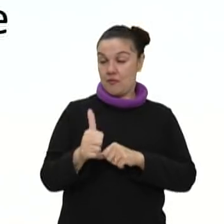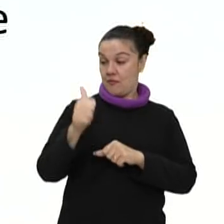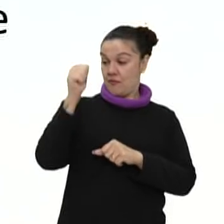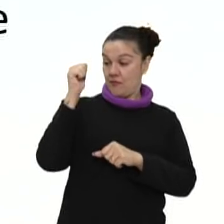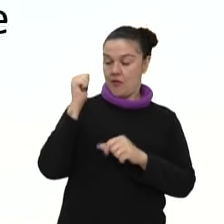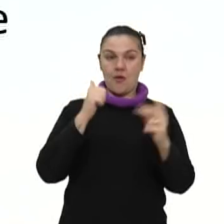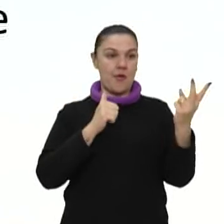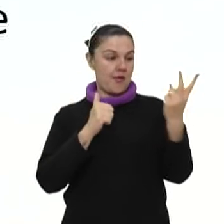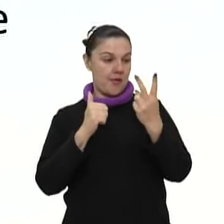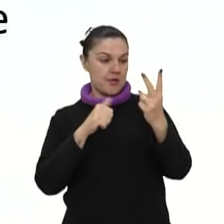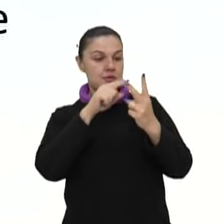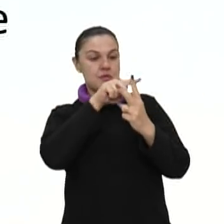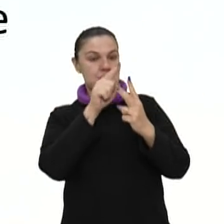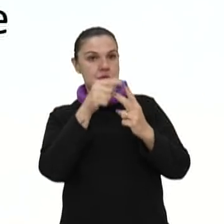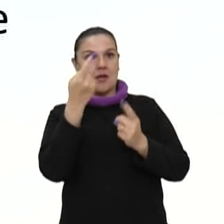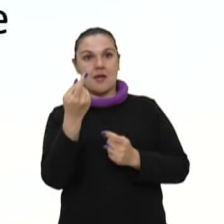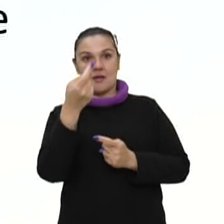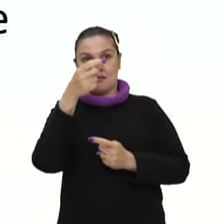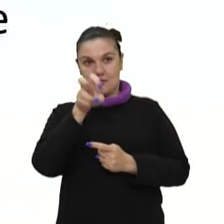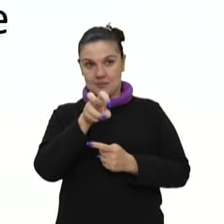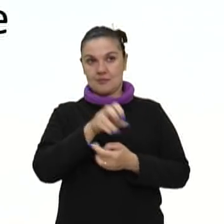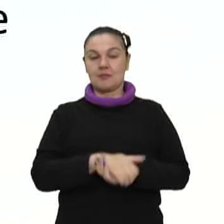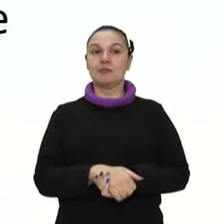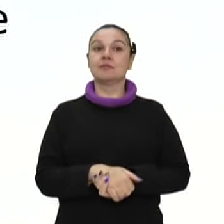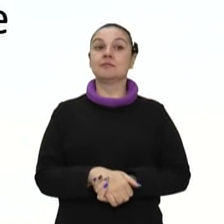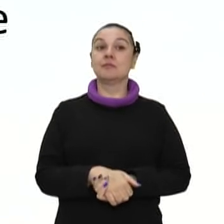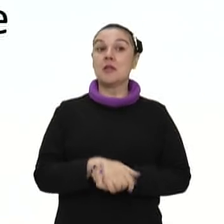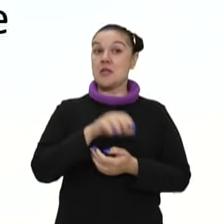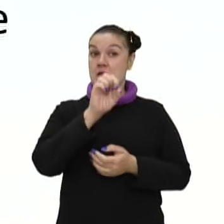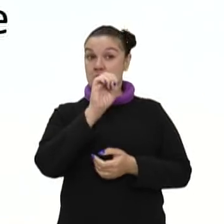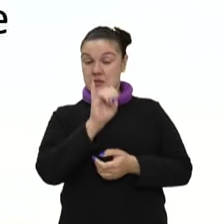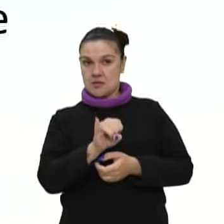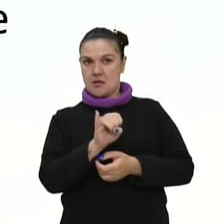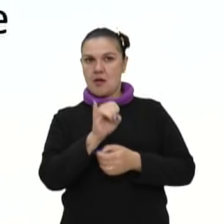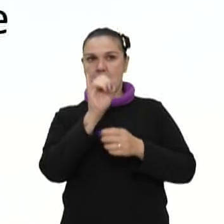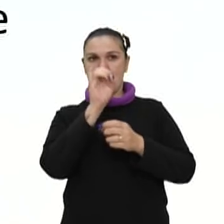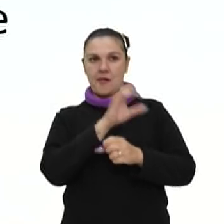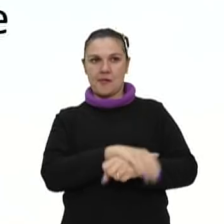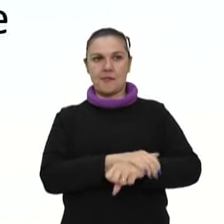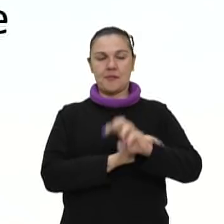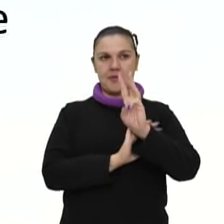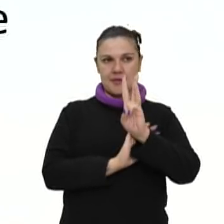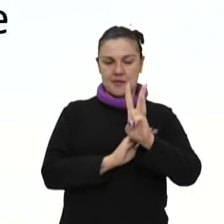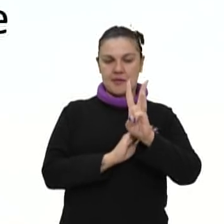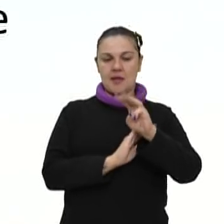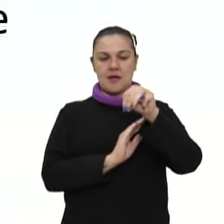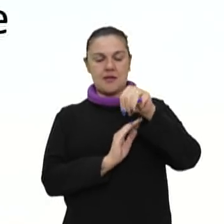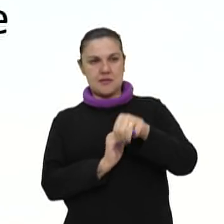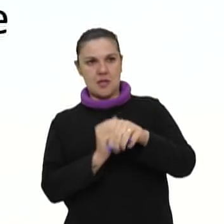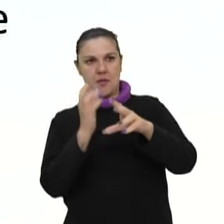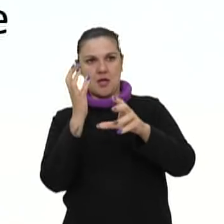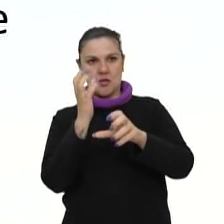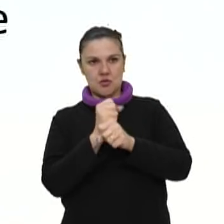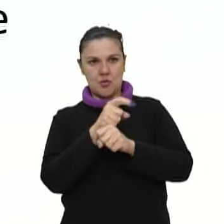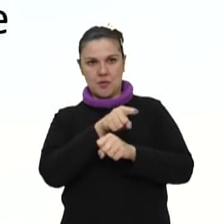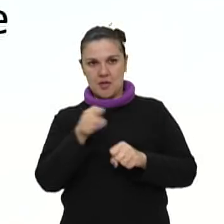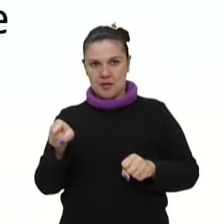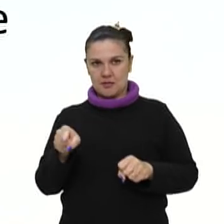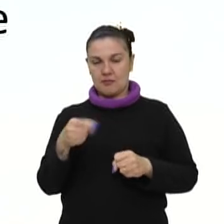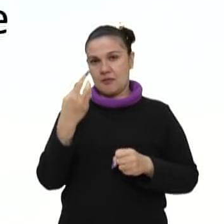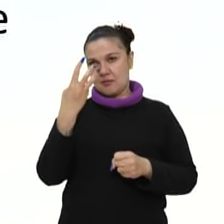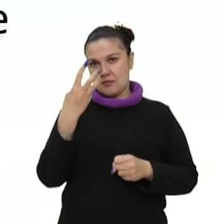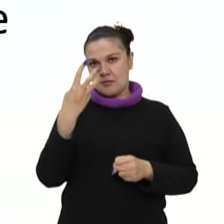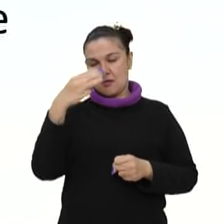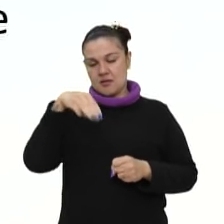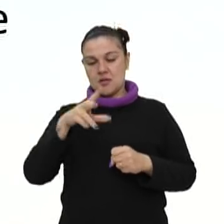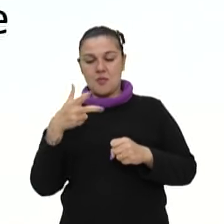no exercício, que a soma das duas raízes é 15. Se eu sei que a soma das duas raízes é 3m e lá disse que é 15, faça 3m